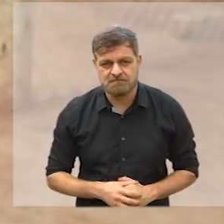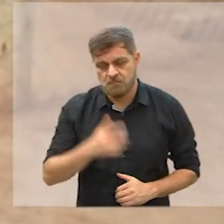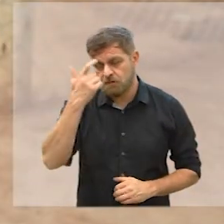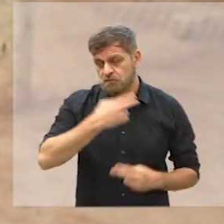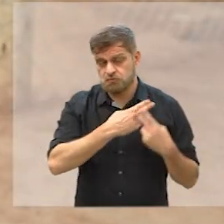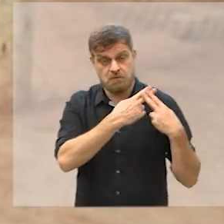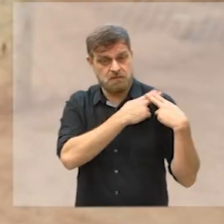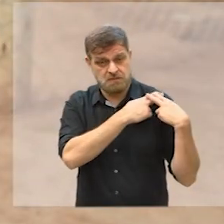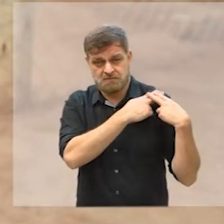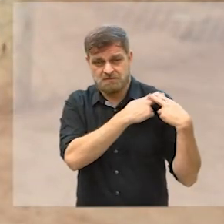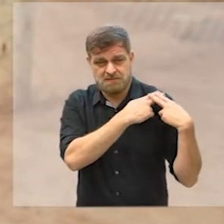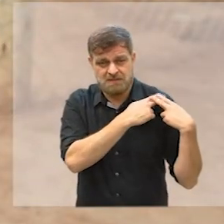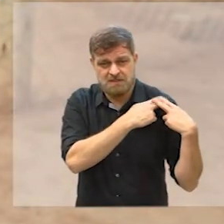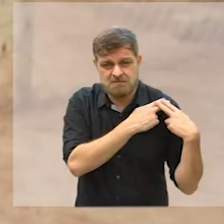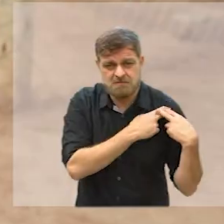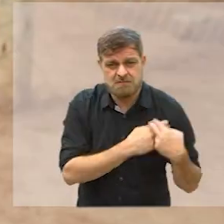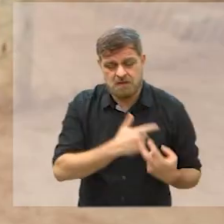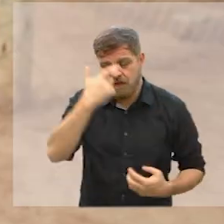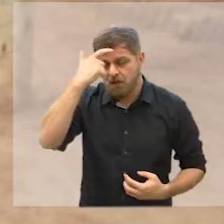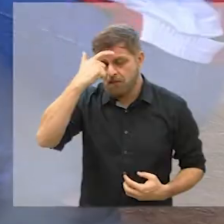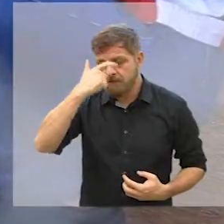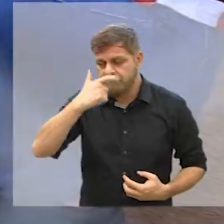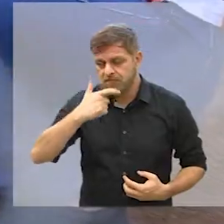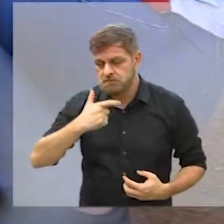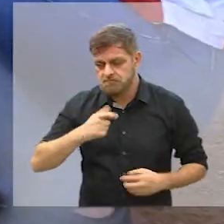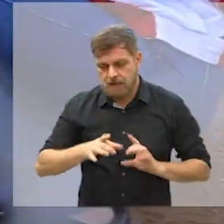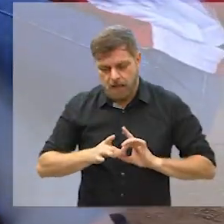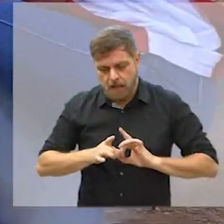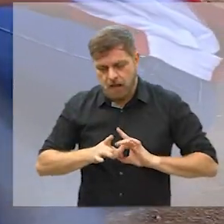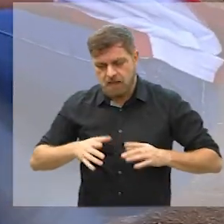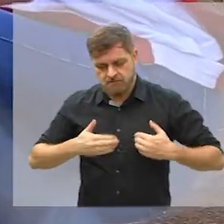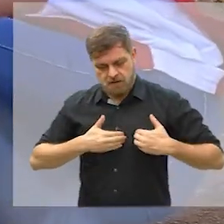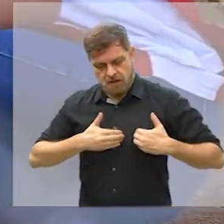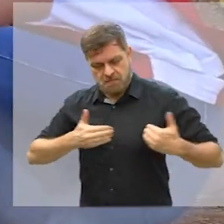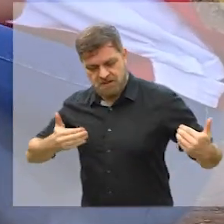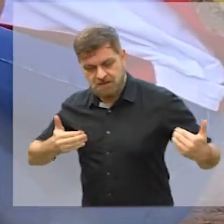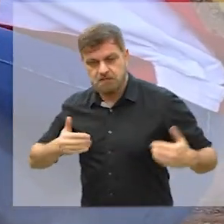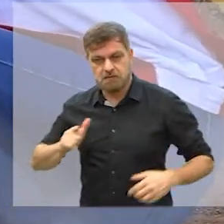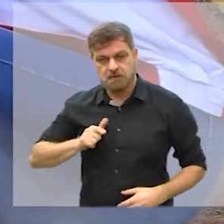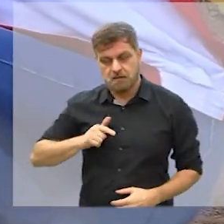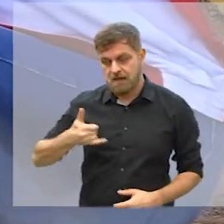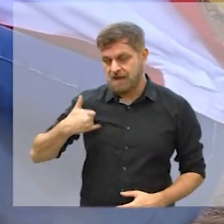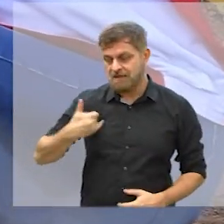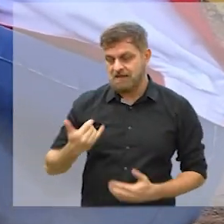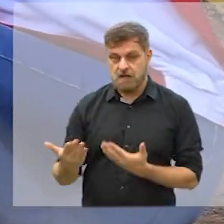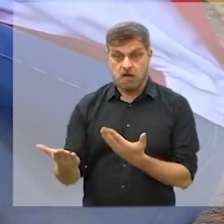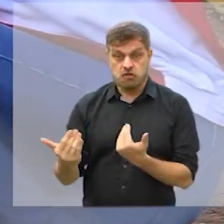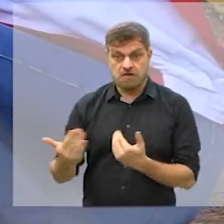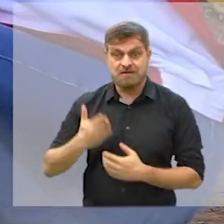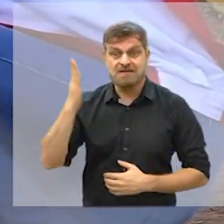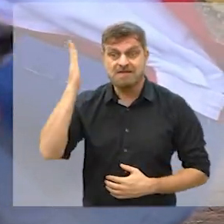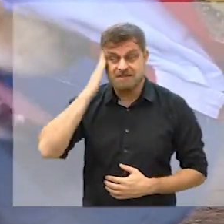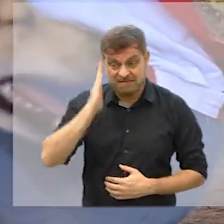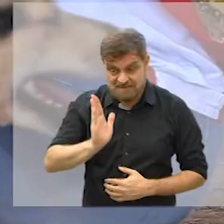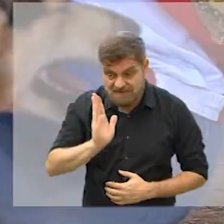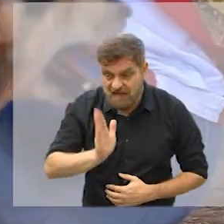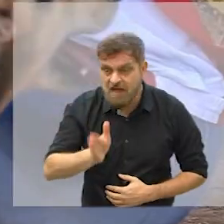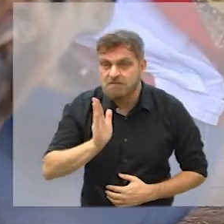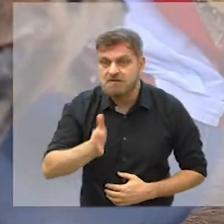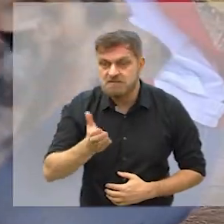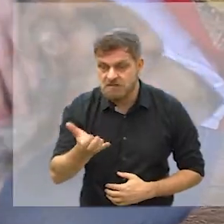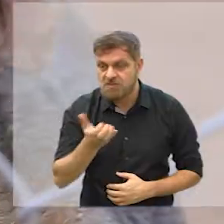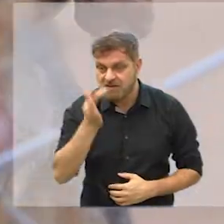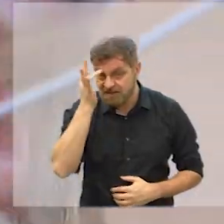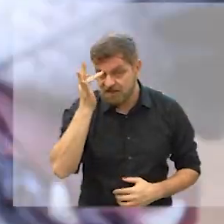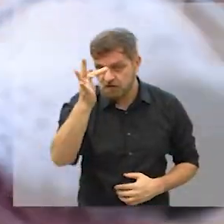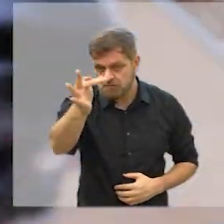responsável. Eu me tornei uma pessoa mais aberta. Apesar da pouca idade, a Ana Caroline já sabe o que quer e não tem medo das